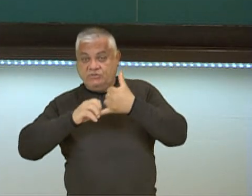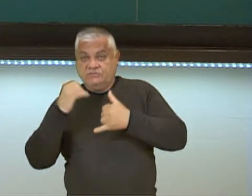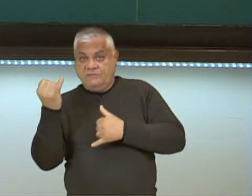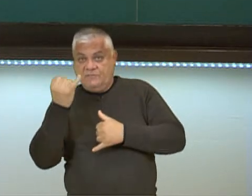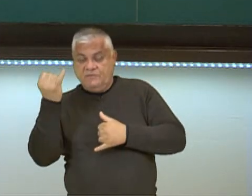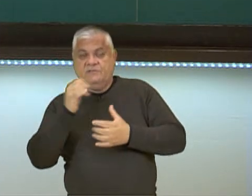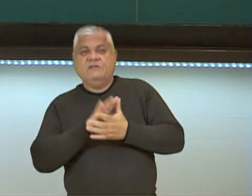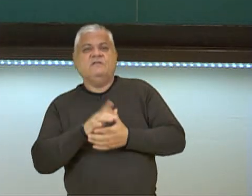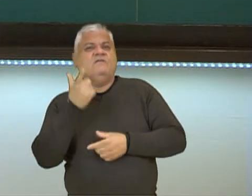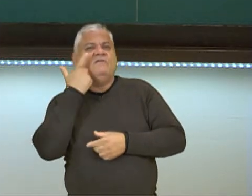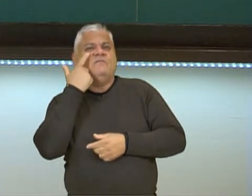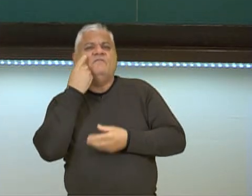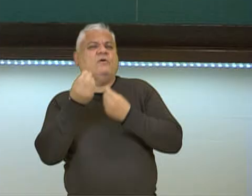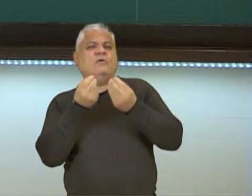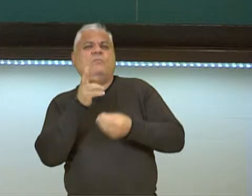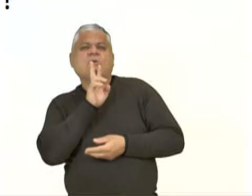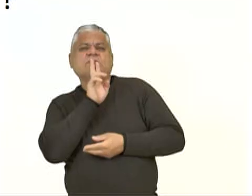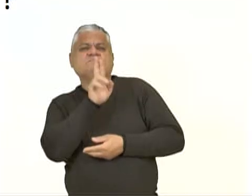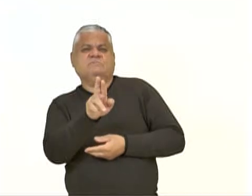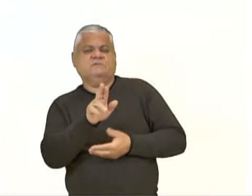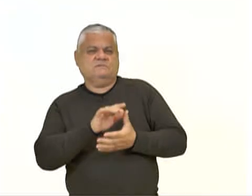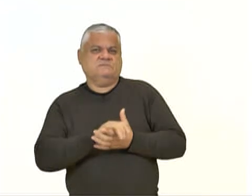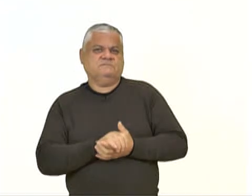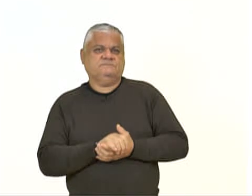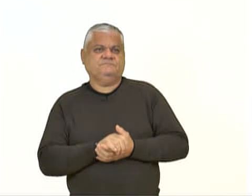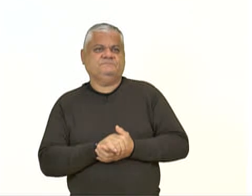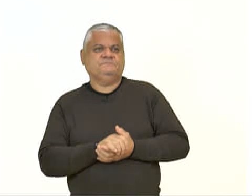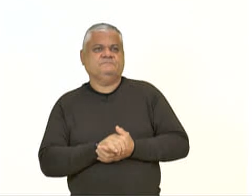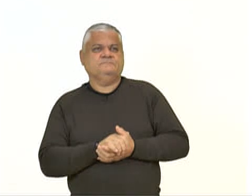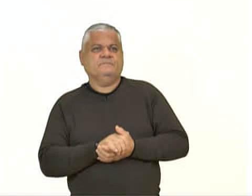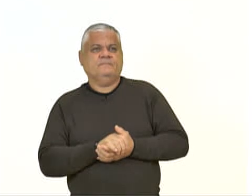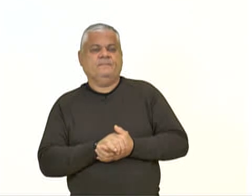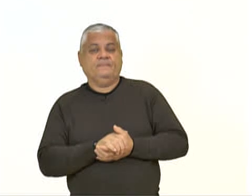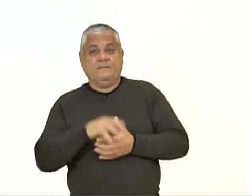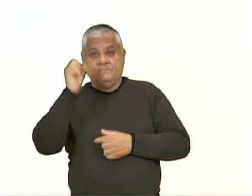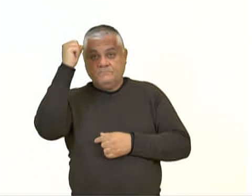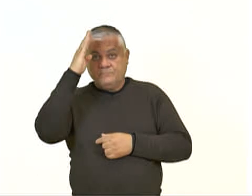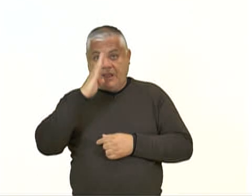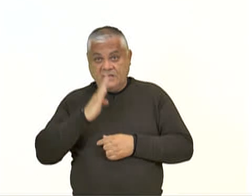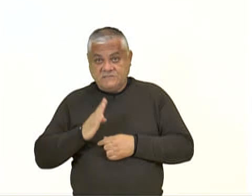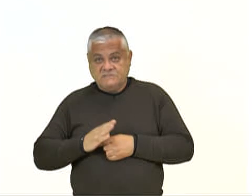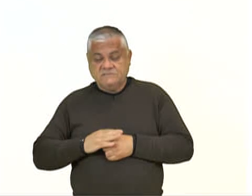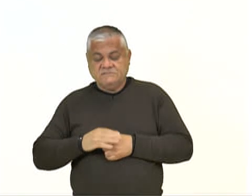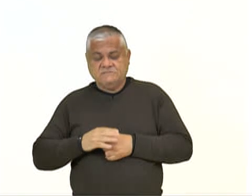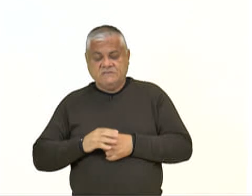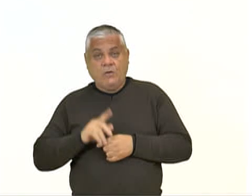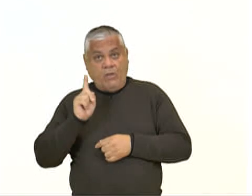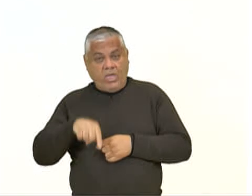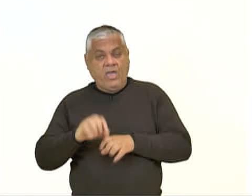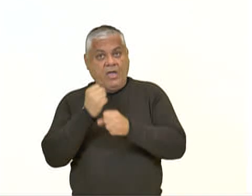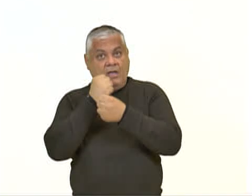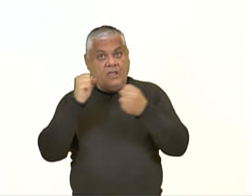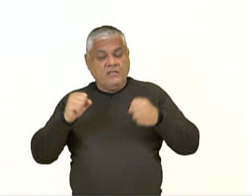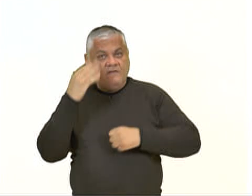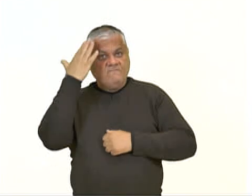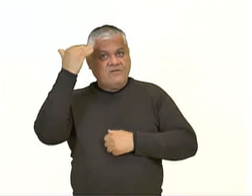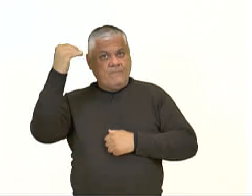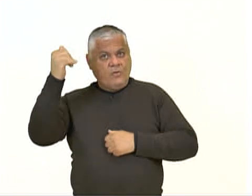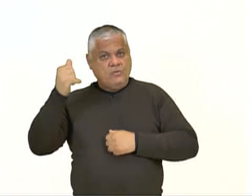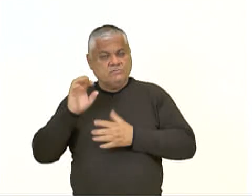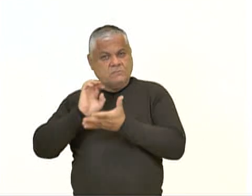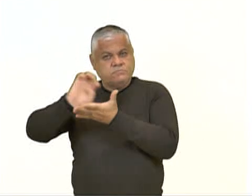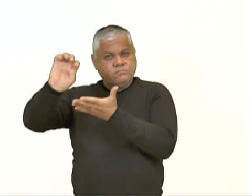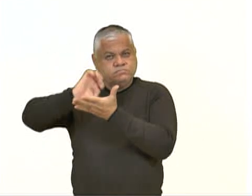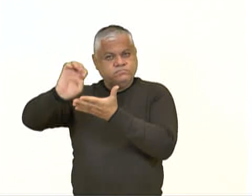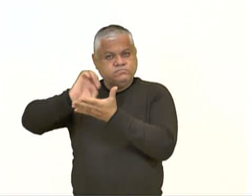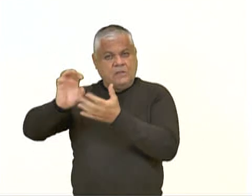atividade. Vamos ver como que a gente poderia colocar as respostas ali então, né? Se o Brasil é um grande exportador de soja. Sim, o Brasil